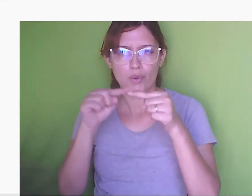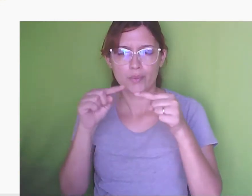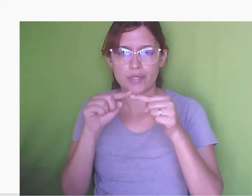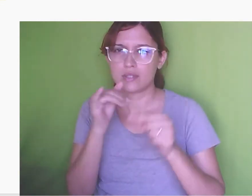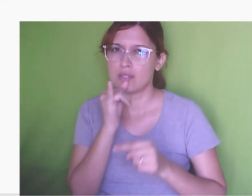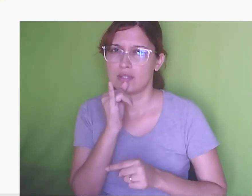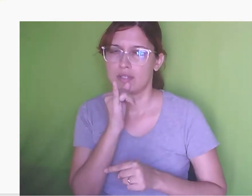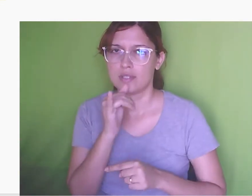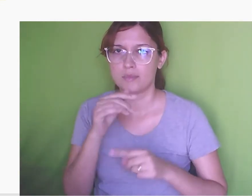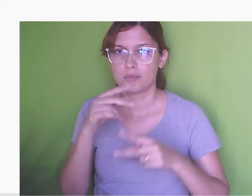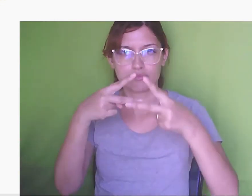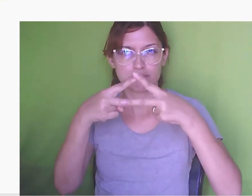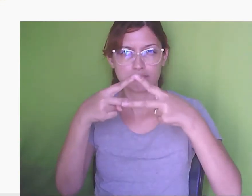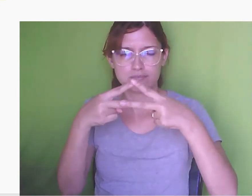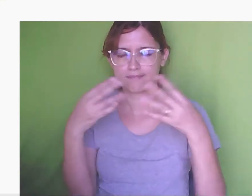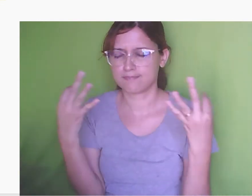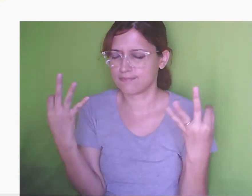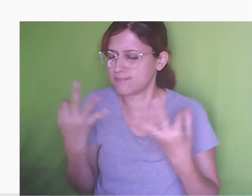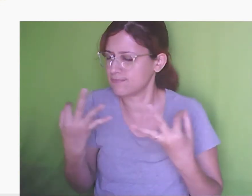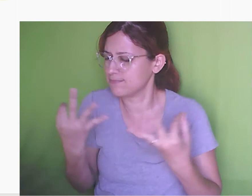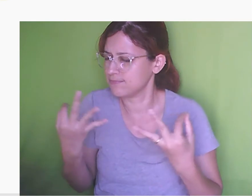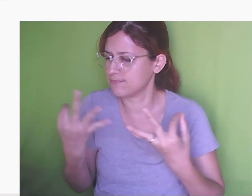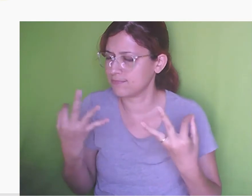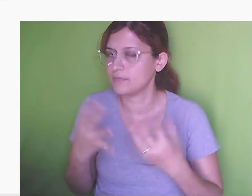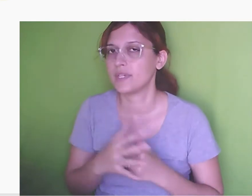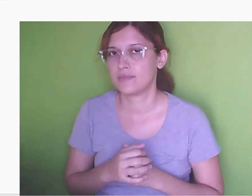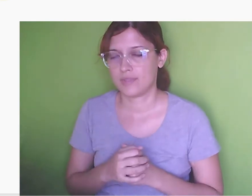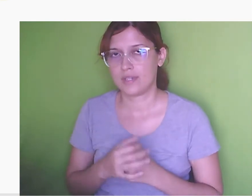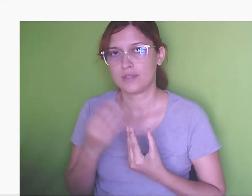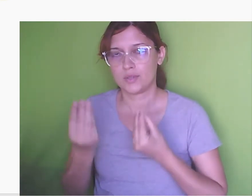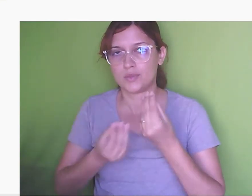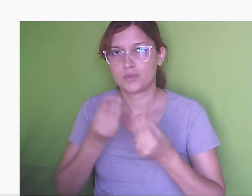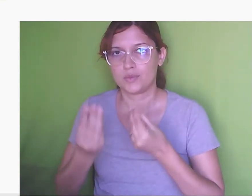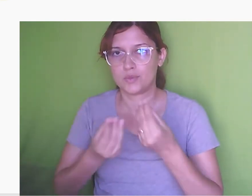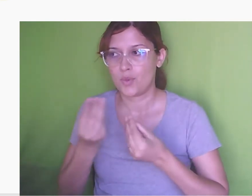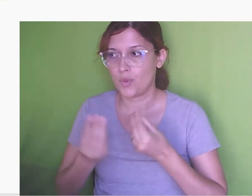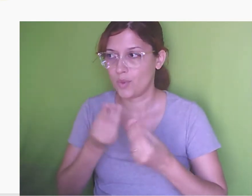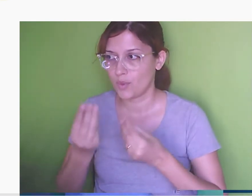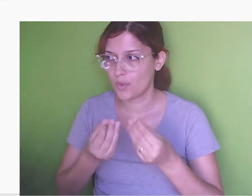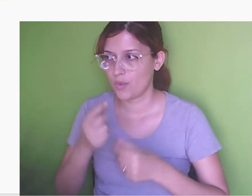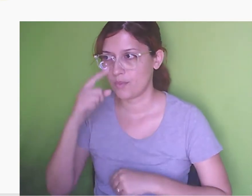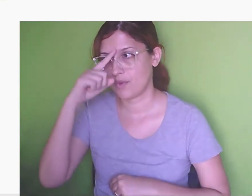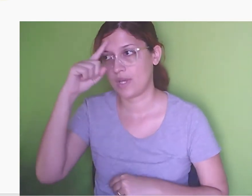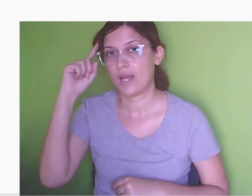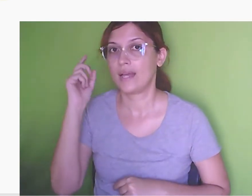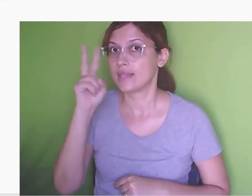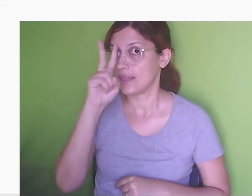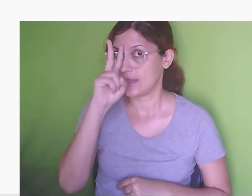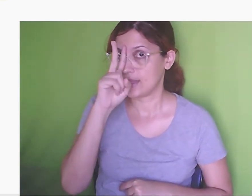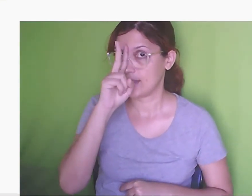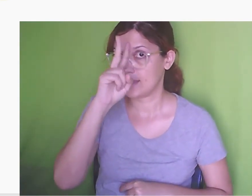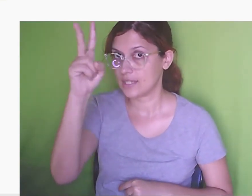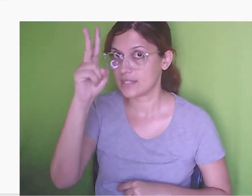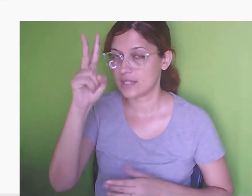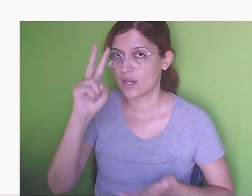Por exemplo, esse gráfico, o primeiro, exemplifica um diodo perfeito, um diodo ideal.